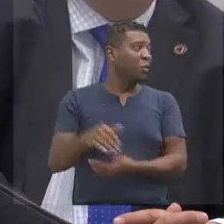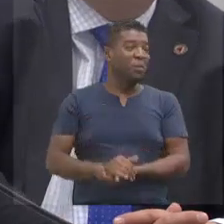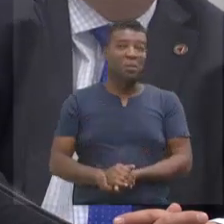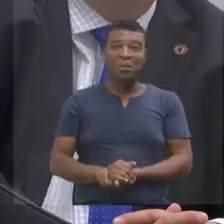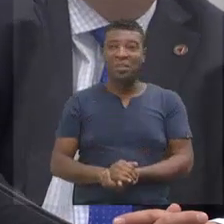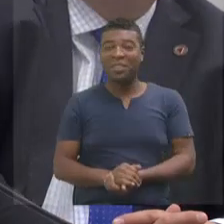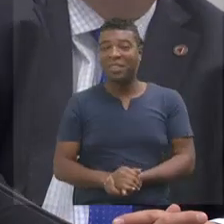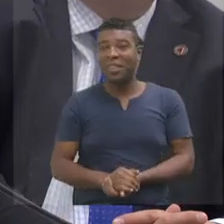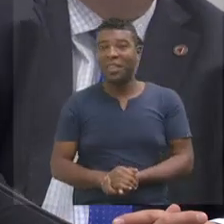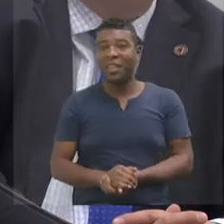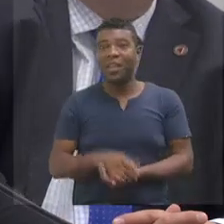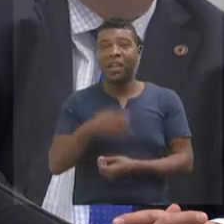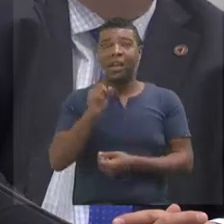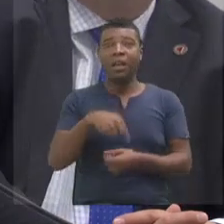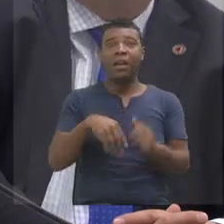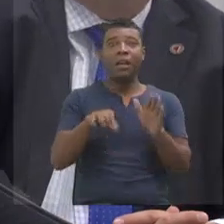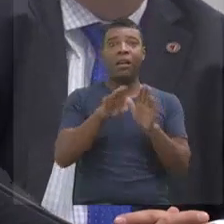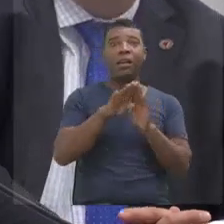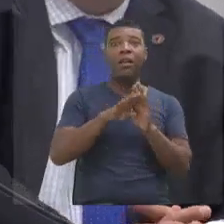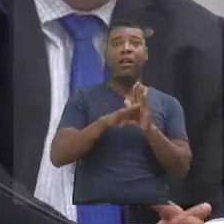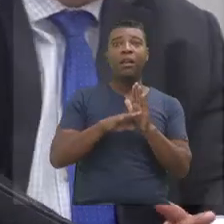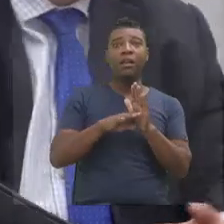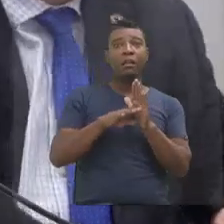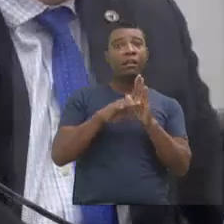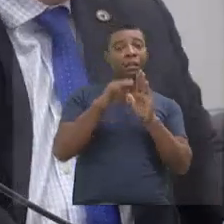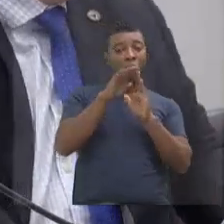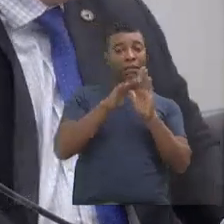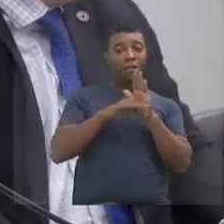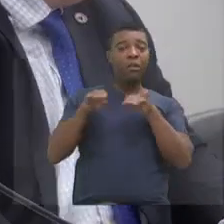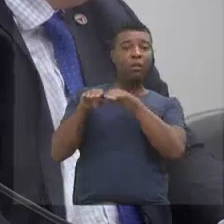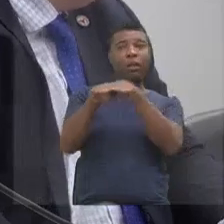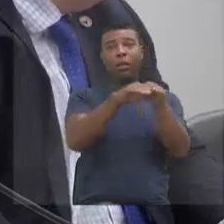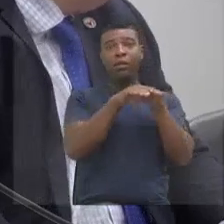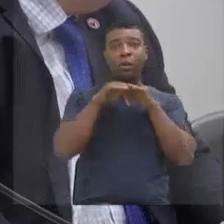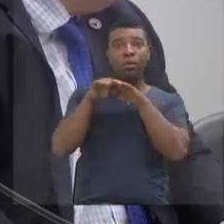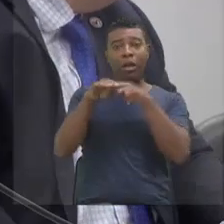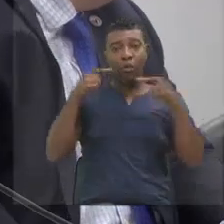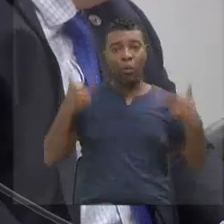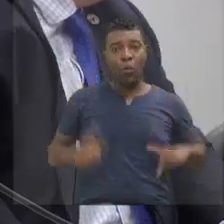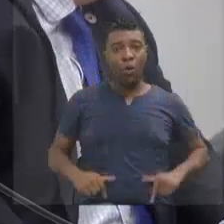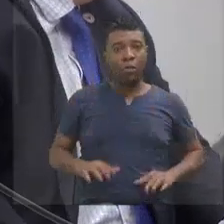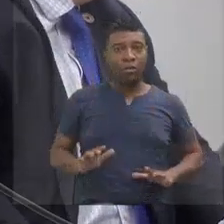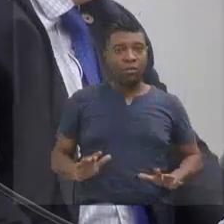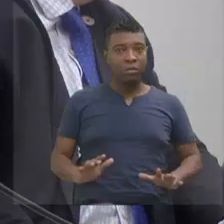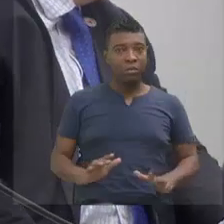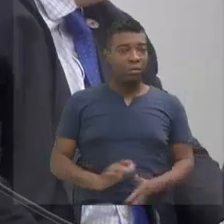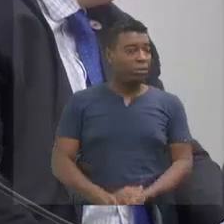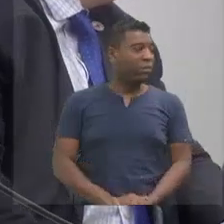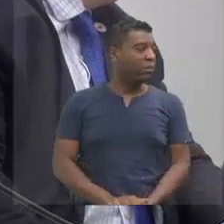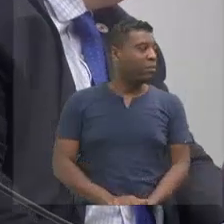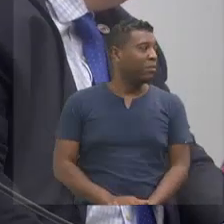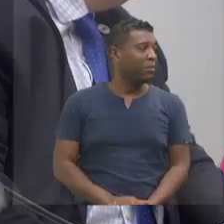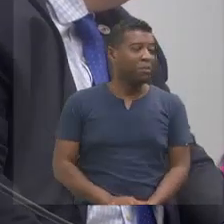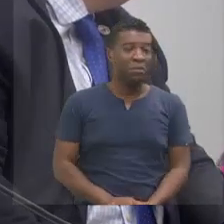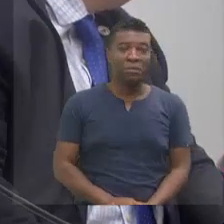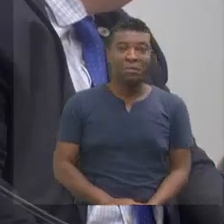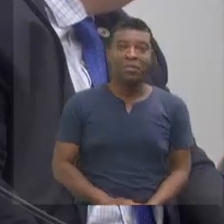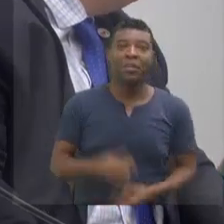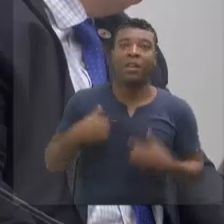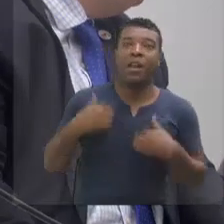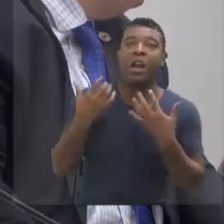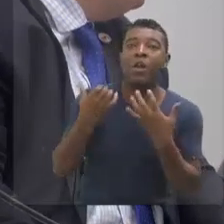princípio da Igualdade da isonomia Presidente por favor quero também dizer